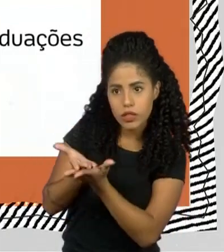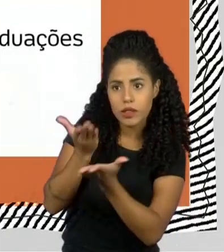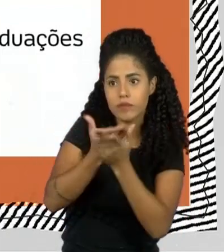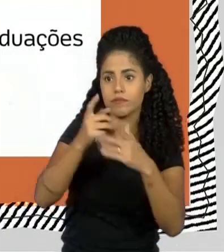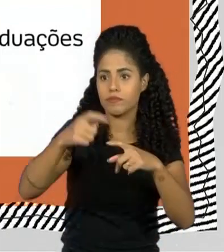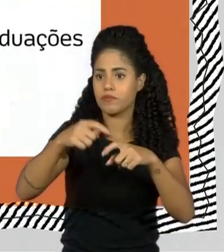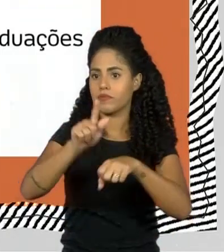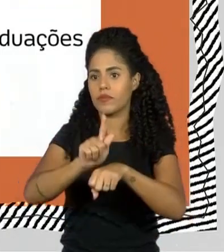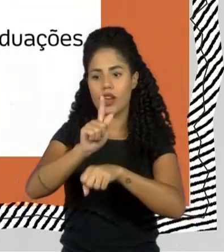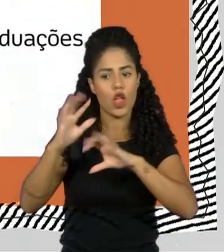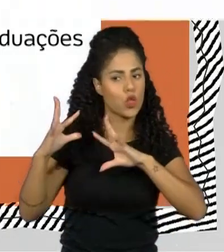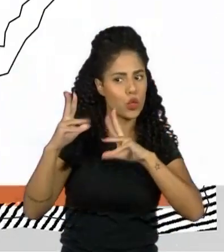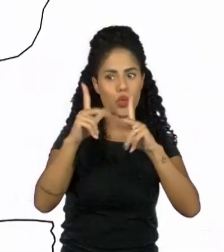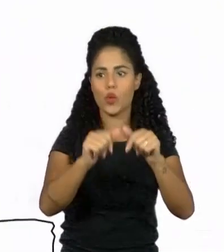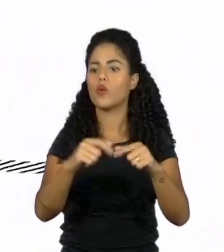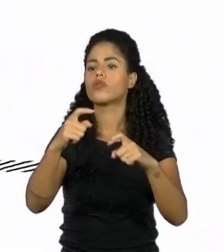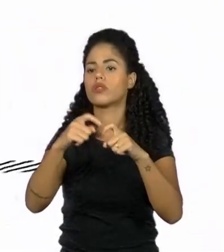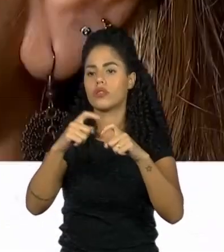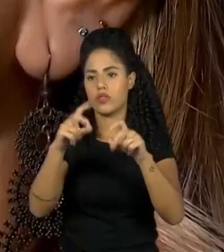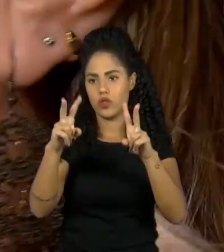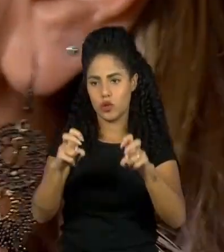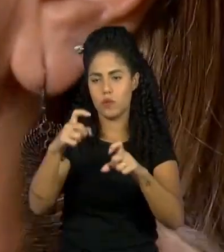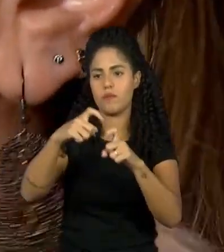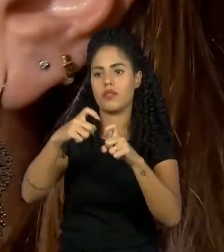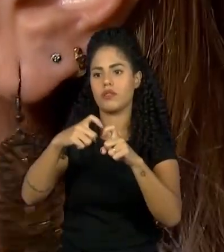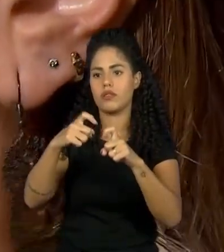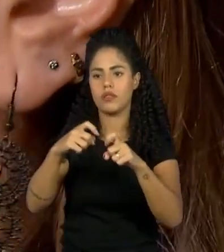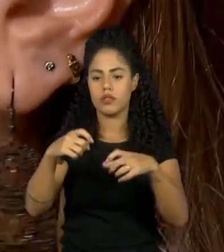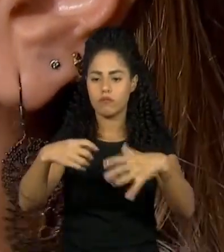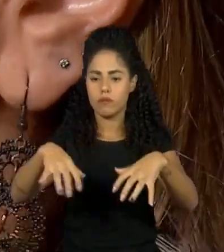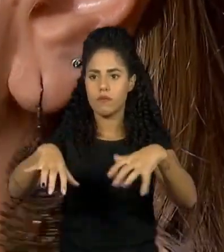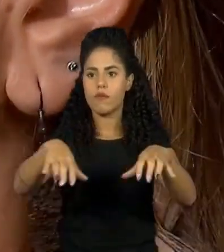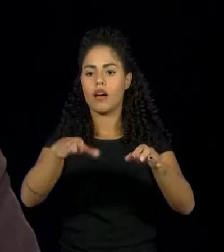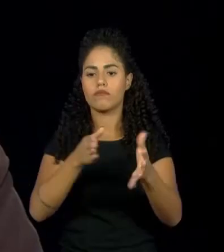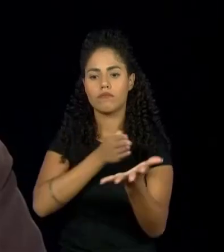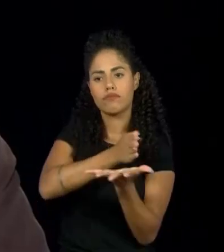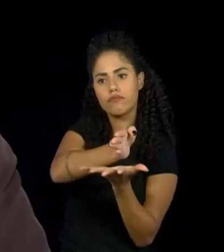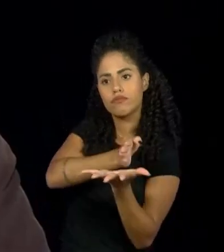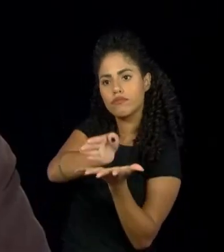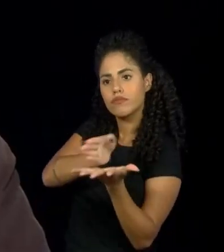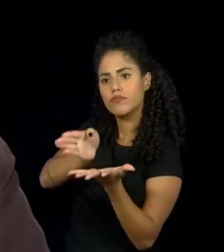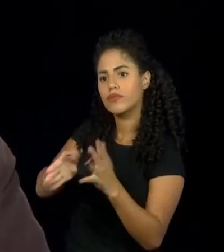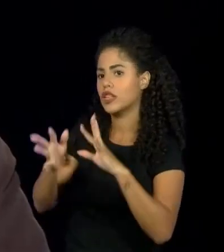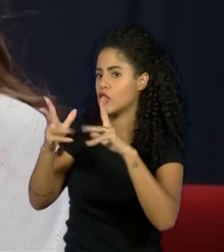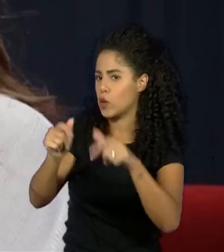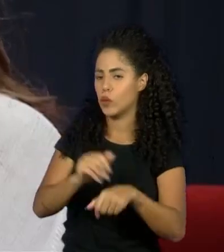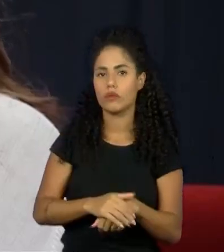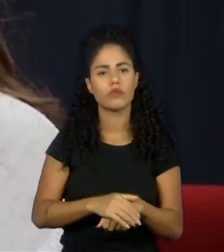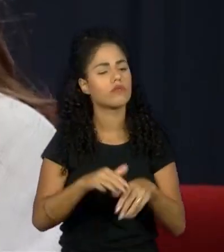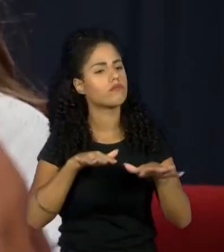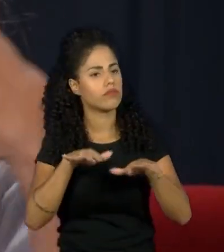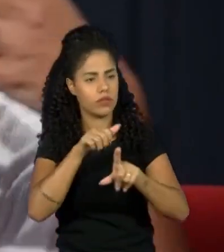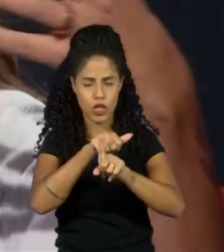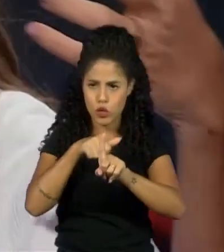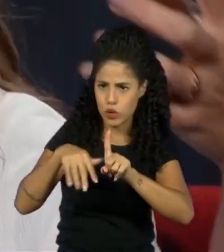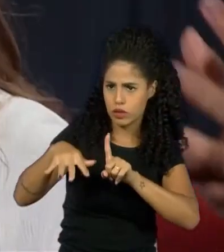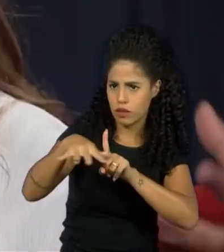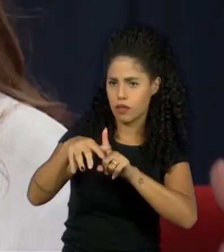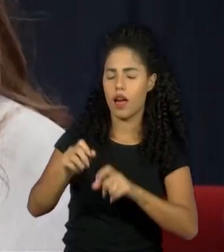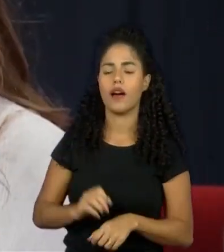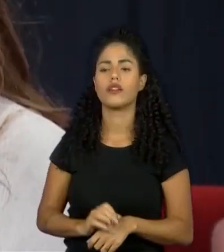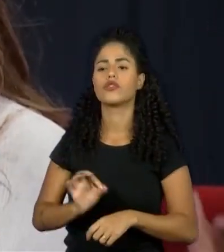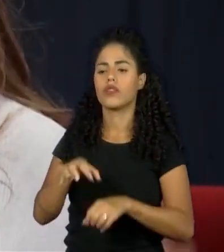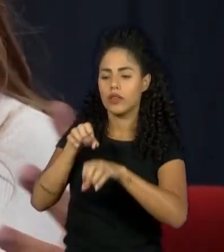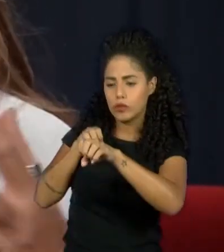todas as grades por enquanto da Medicina Então você tem um movimento da sociedade você tem um movimento